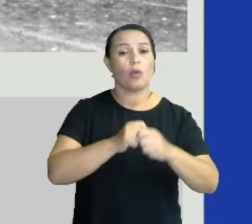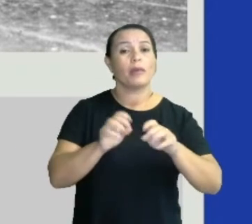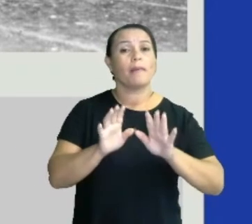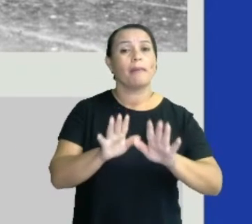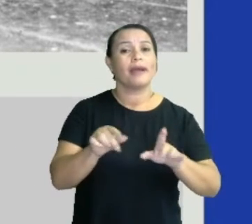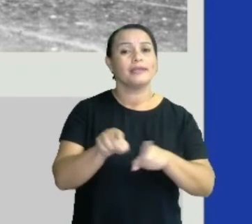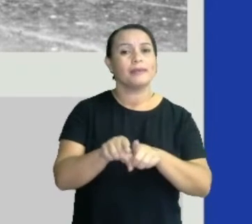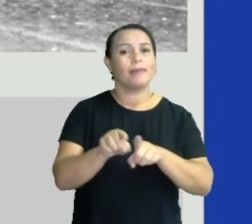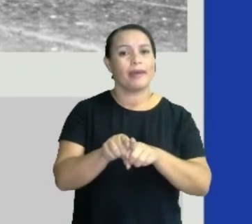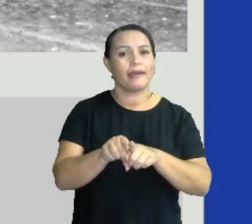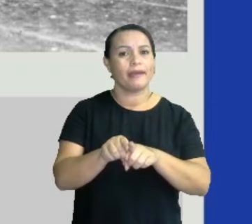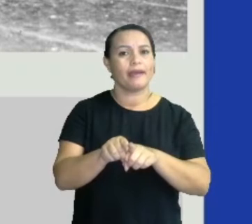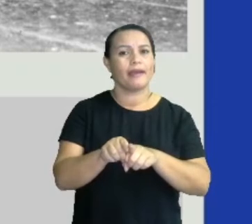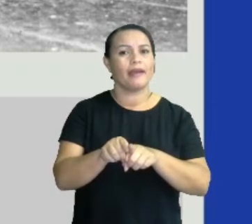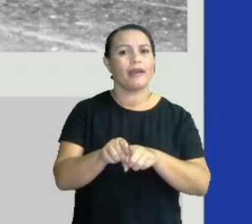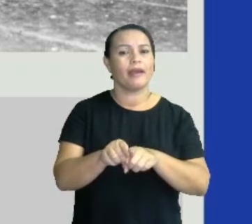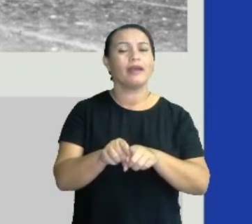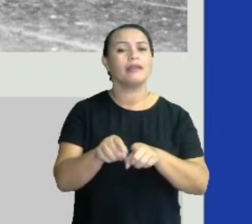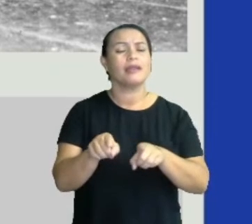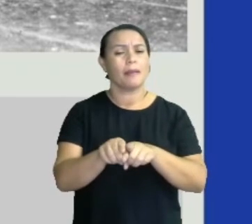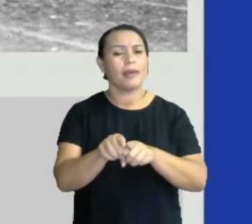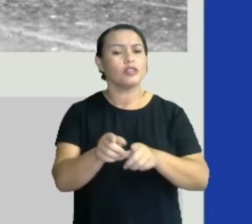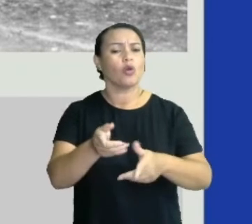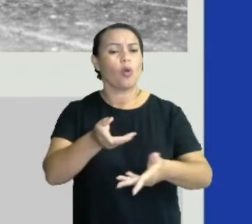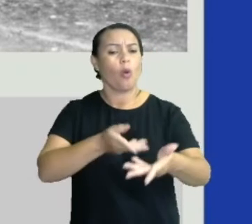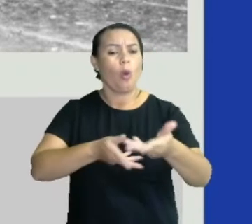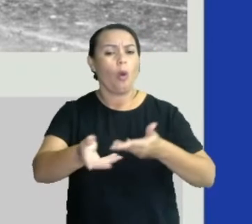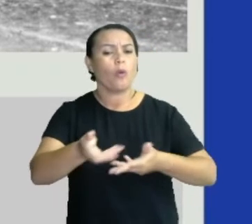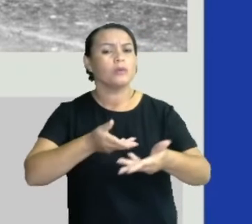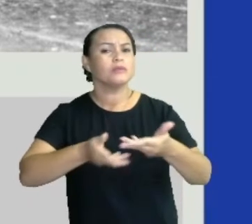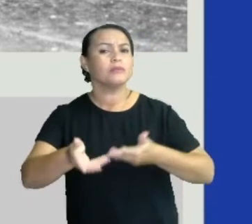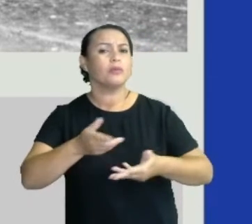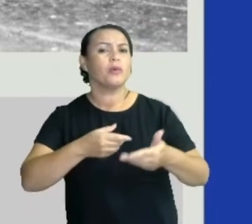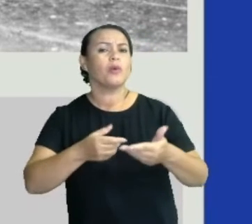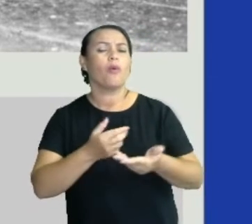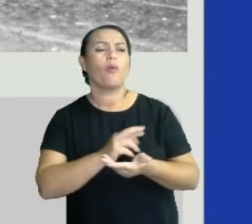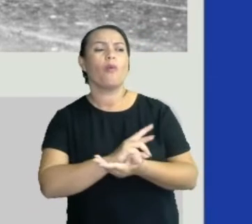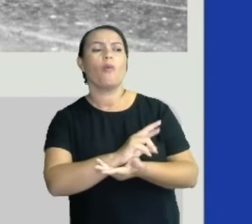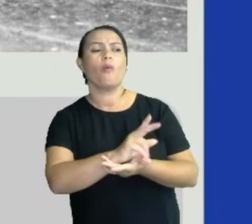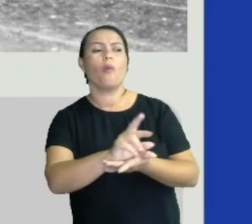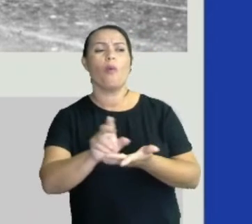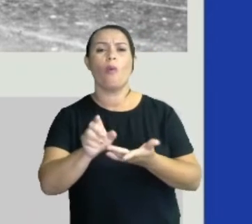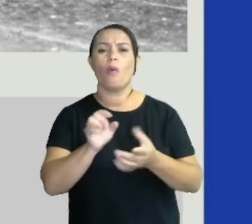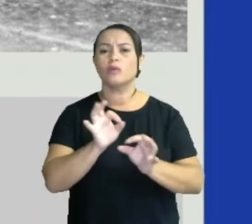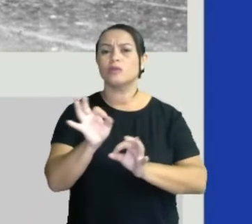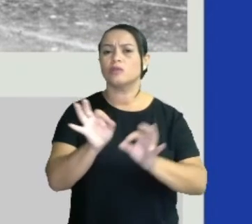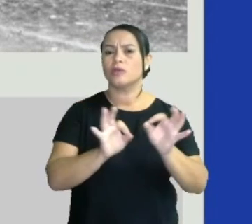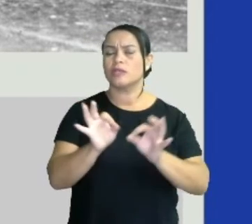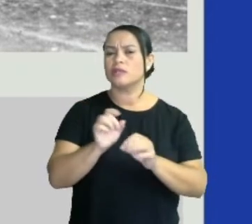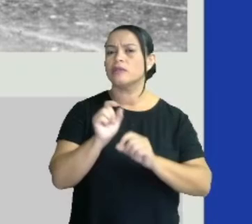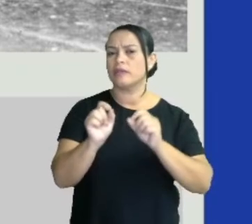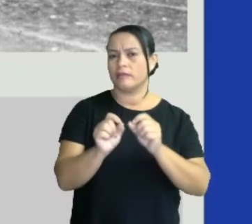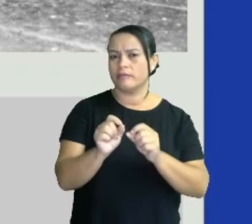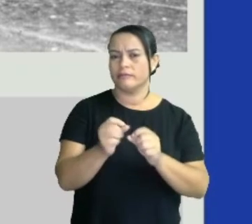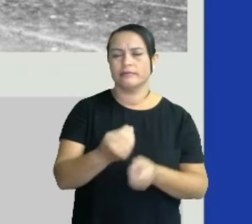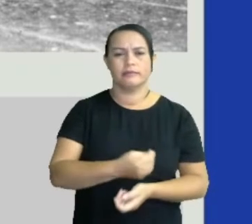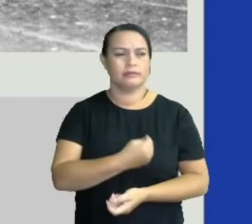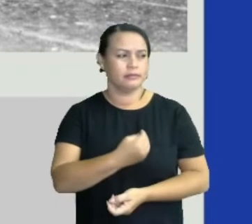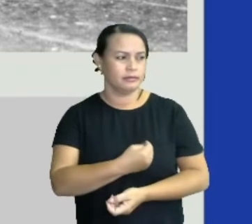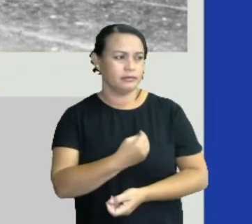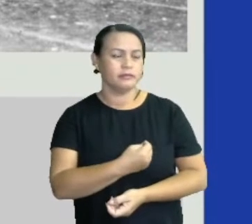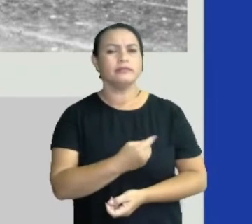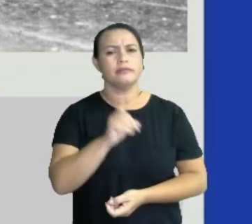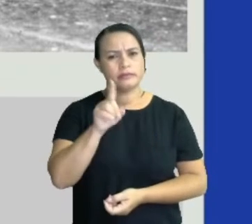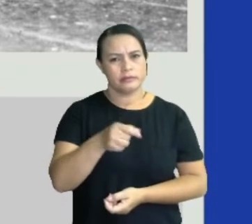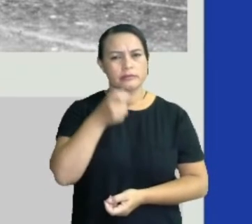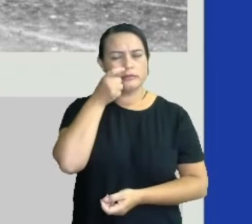mas acabam contribuindo com outras formas de vida. Então, isso